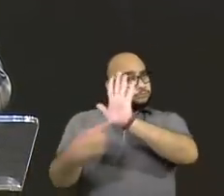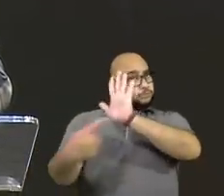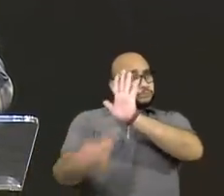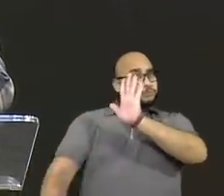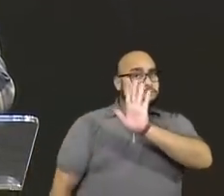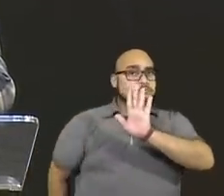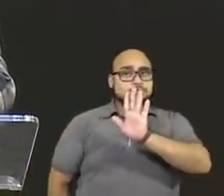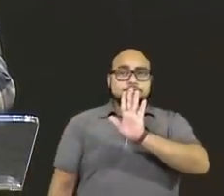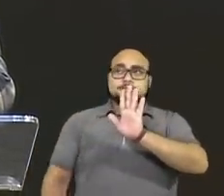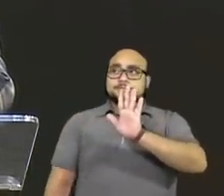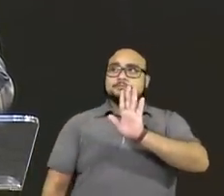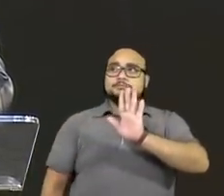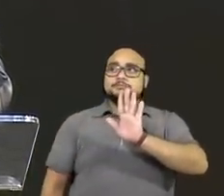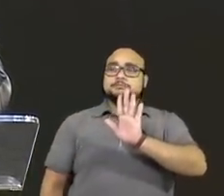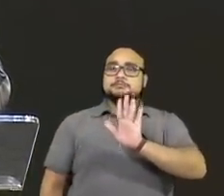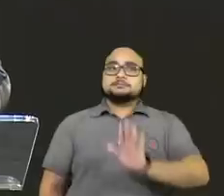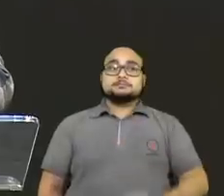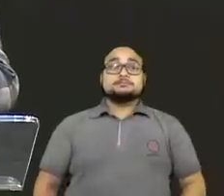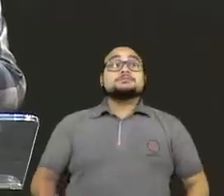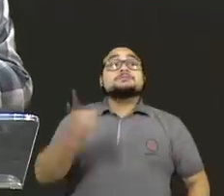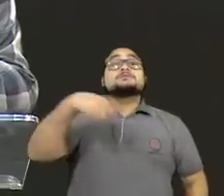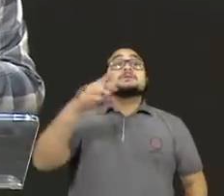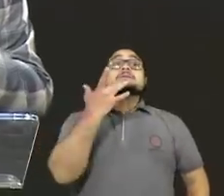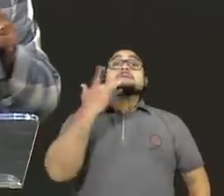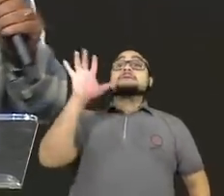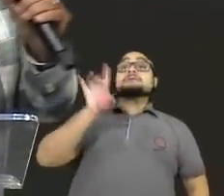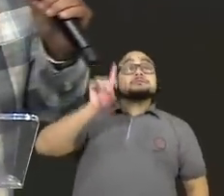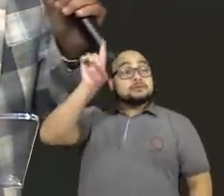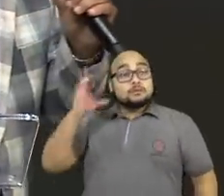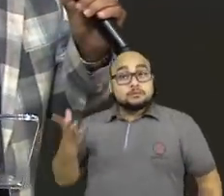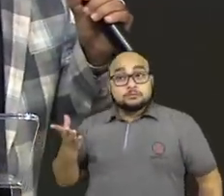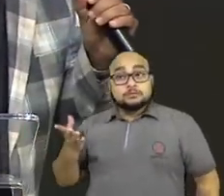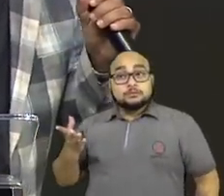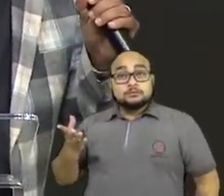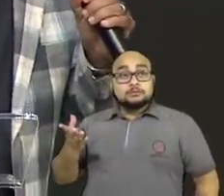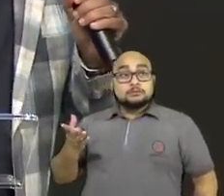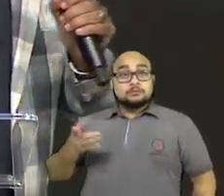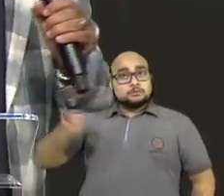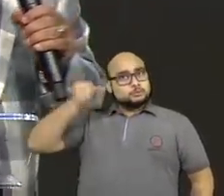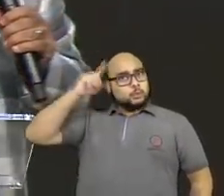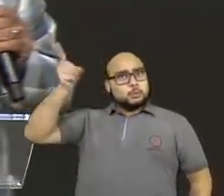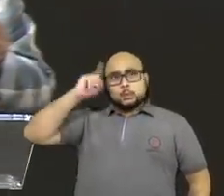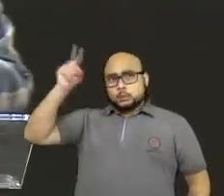que temais ao Senhor vosso Deus todos os dias.